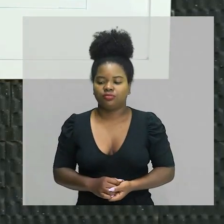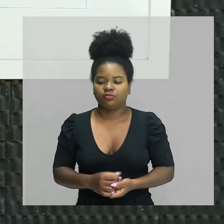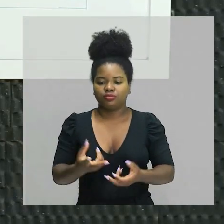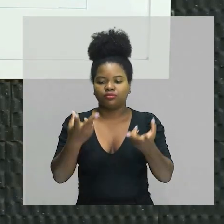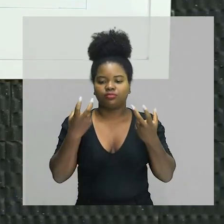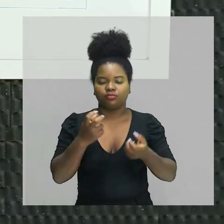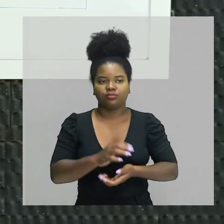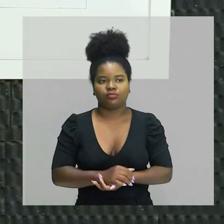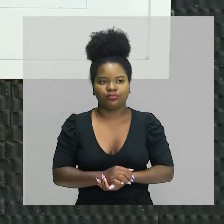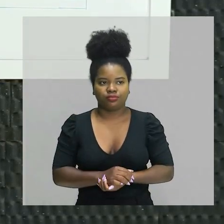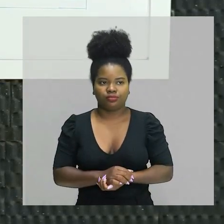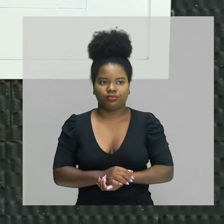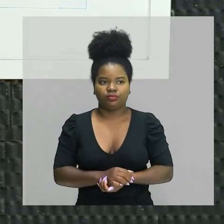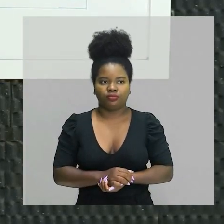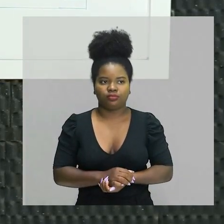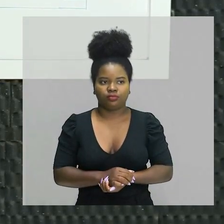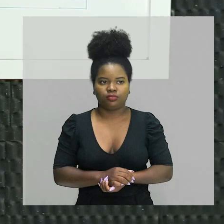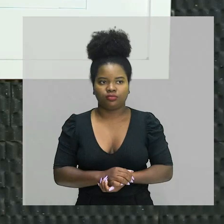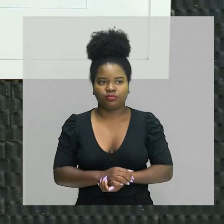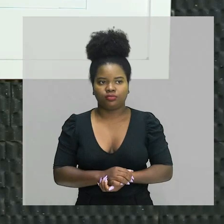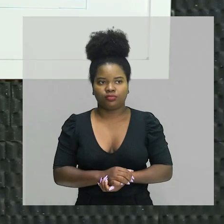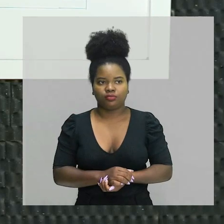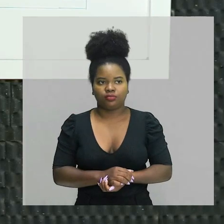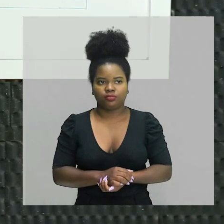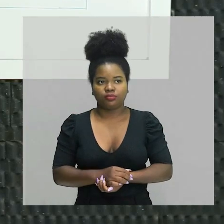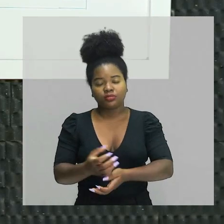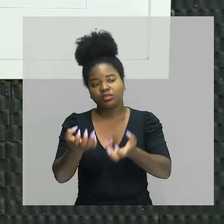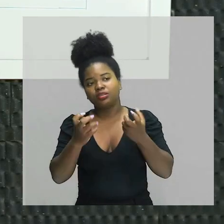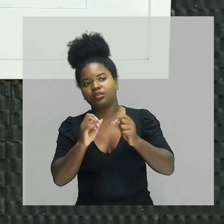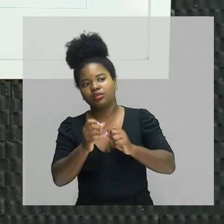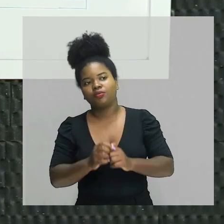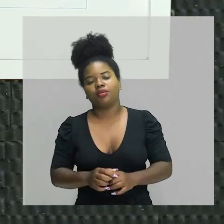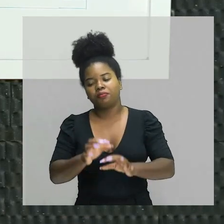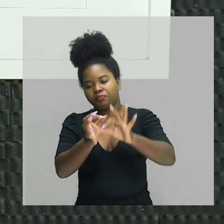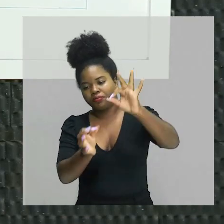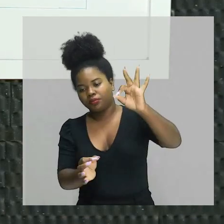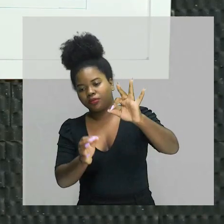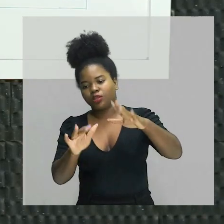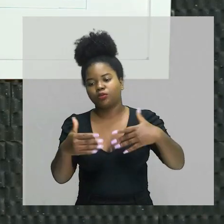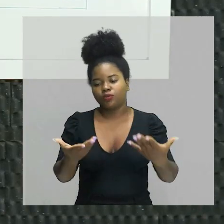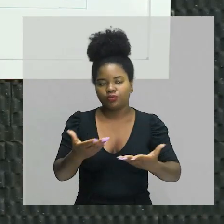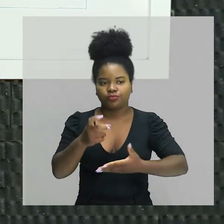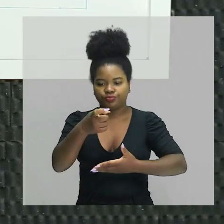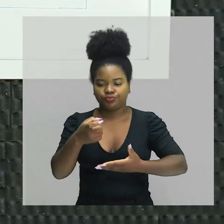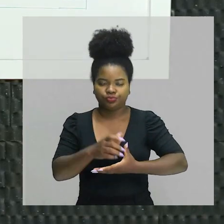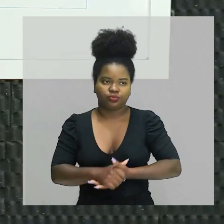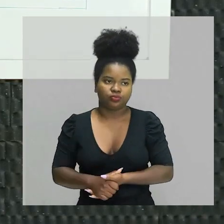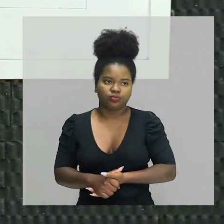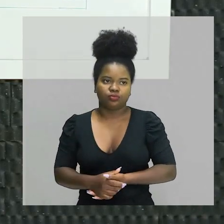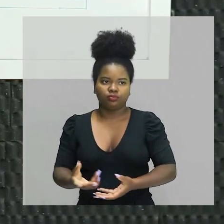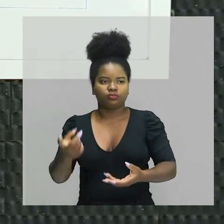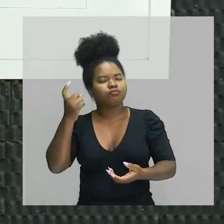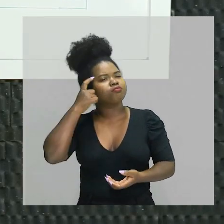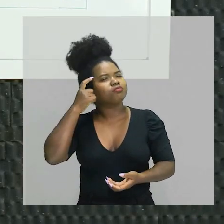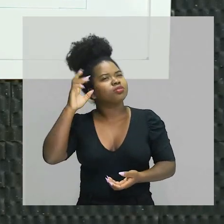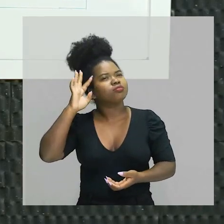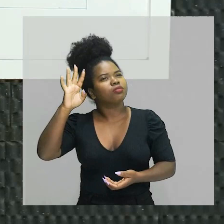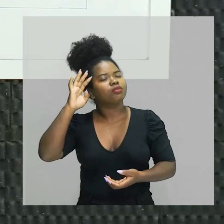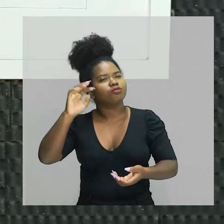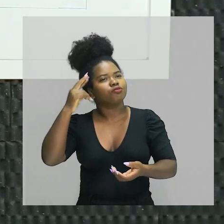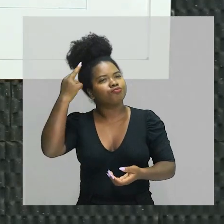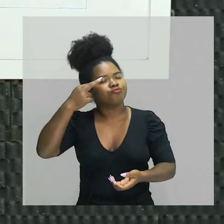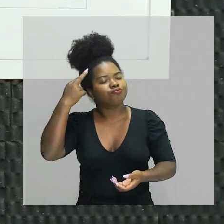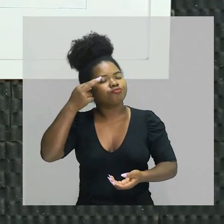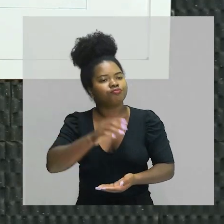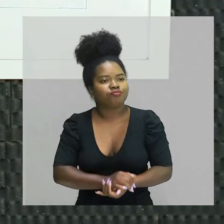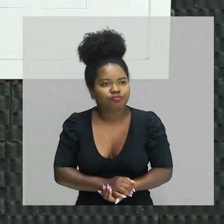veja só, turma, o que a gente tem que fazer? Ele quer essa medida aqui, ó. Turma, mas veja só, pensem comigo. Se